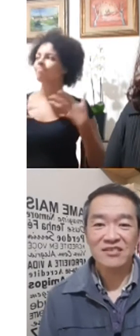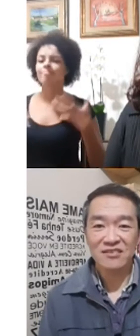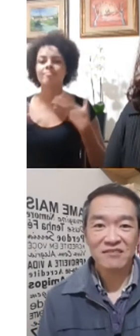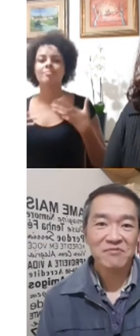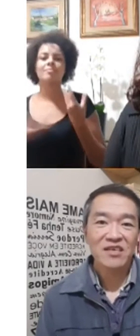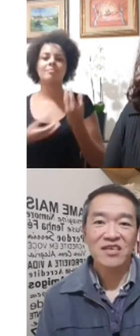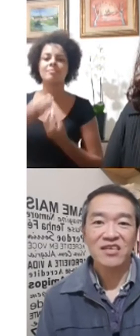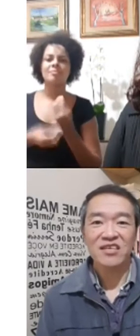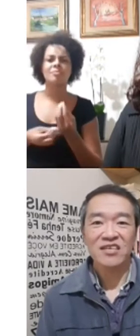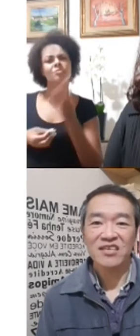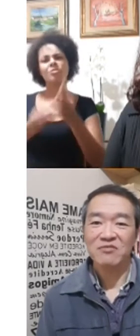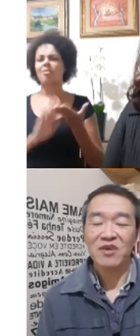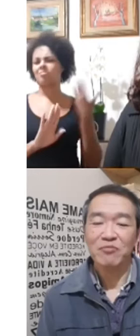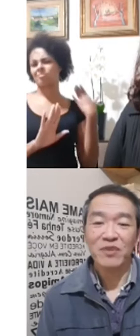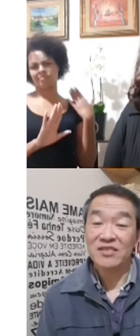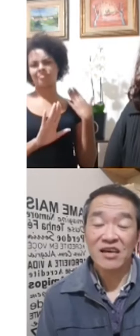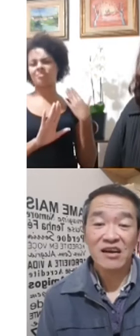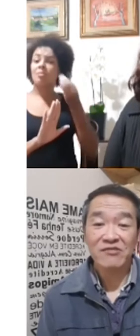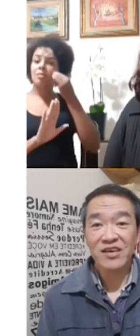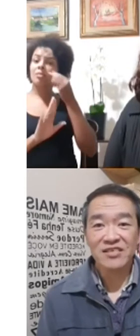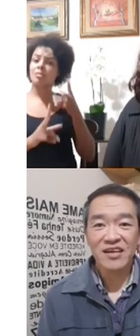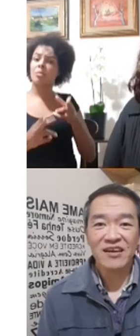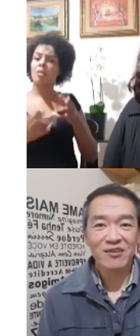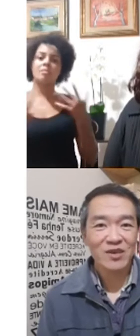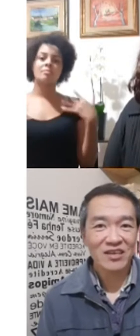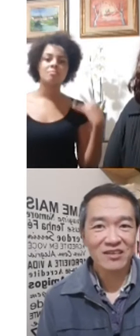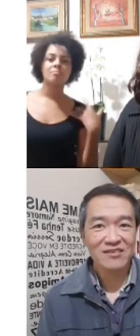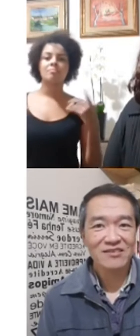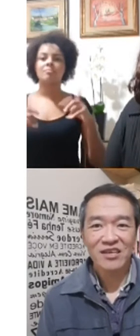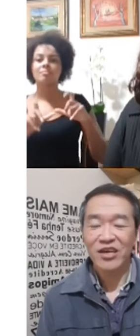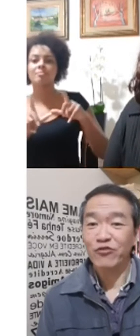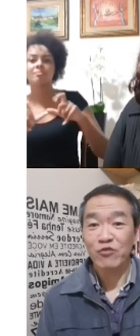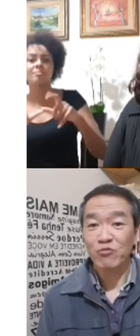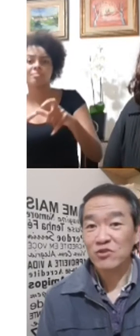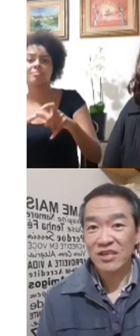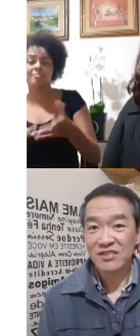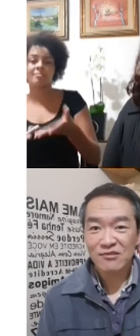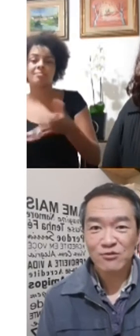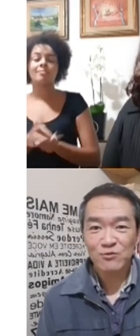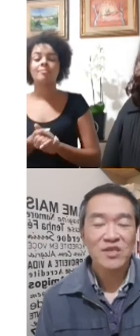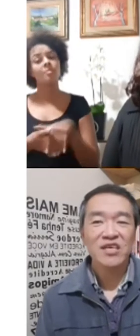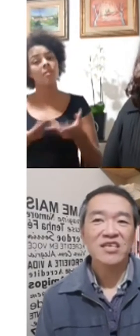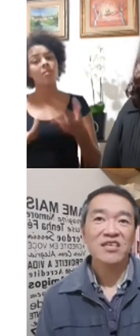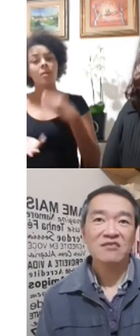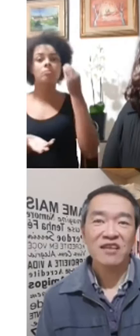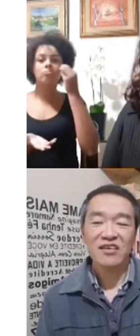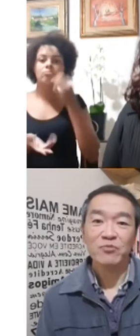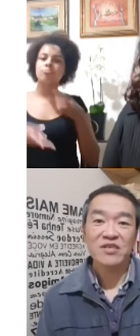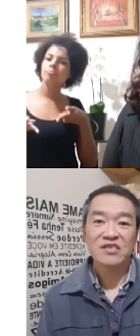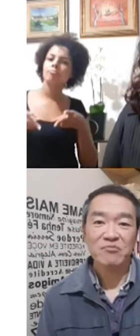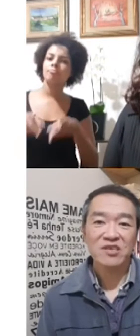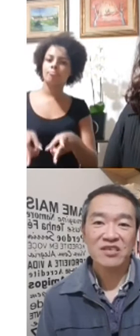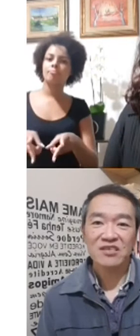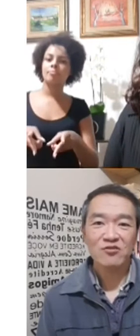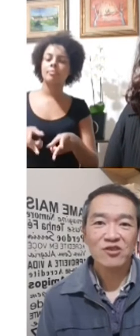tinha antes, né? E que passear, viajar era uma delas. Eu fui em busca disso e daí